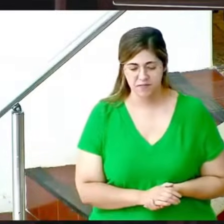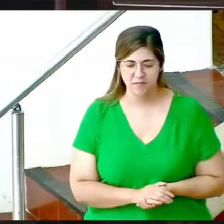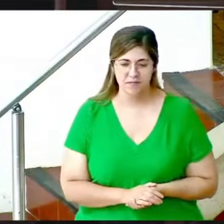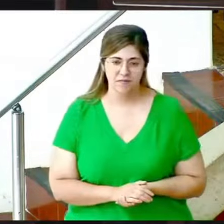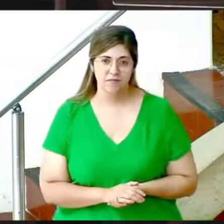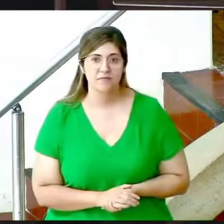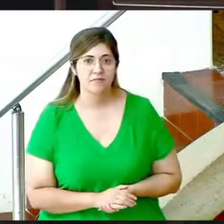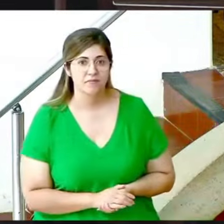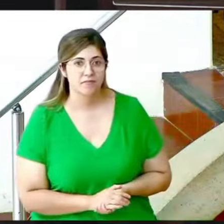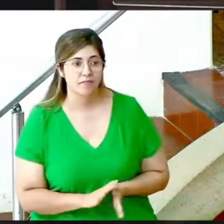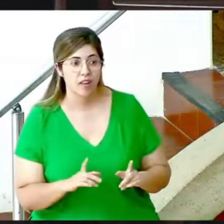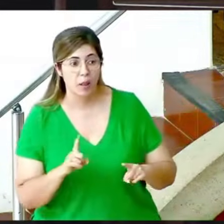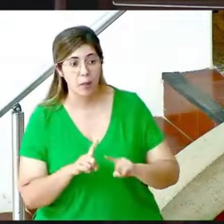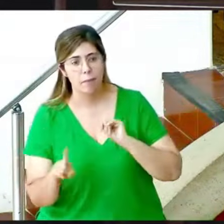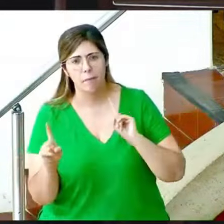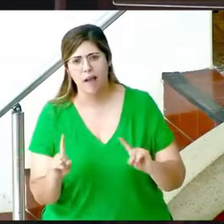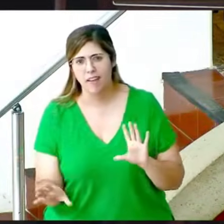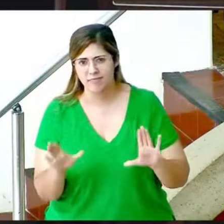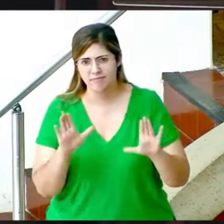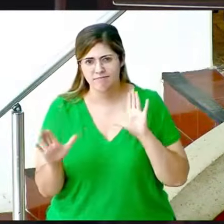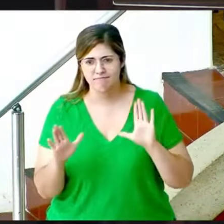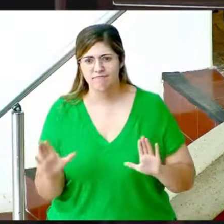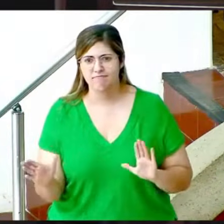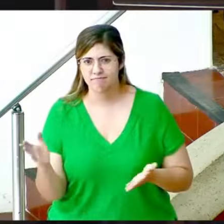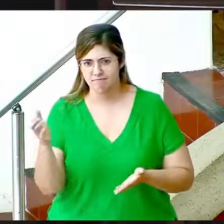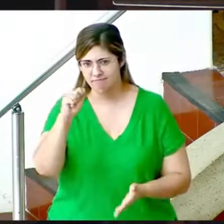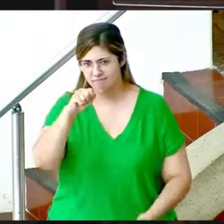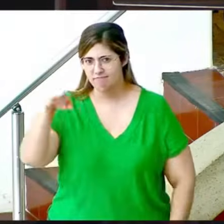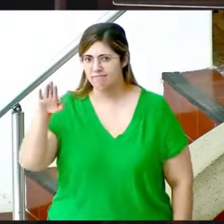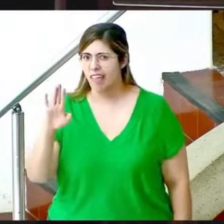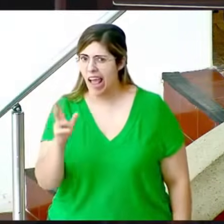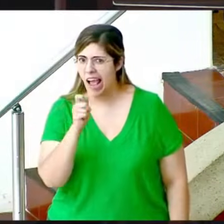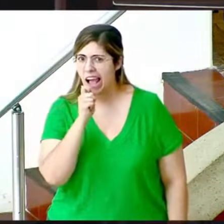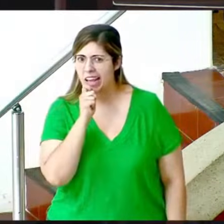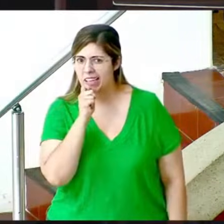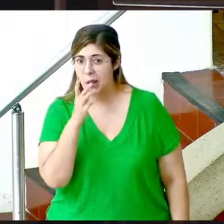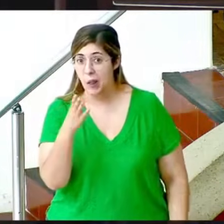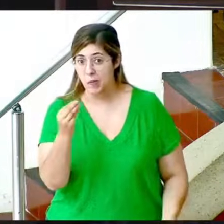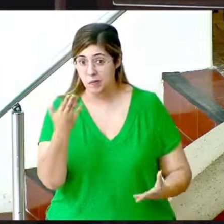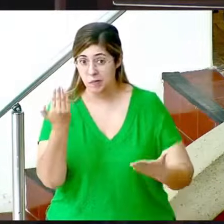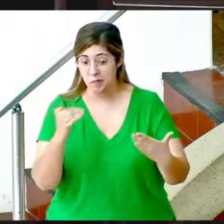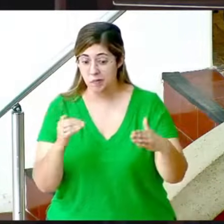dessas provas. Mas os mais novos ainda vão ter que fazer muita provinha ainda. E tem a